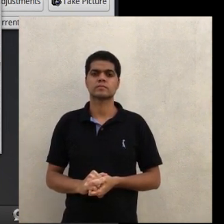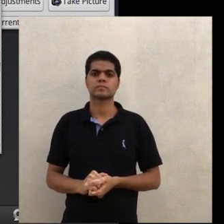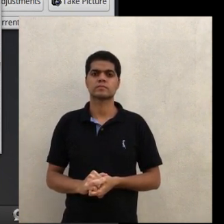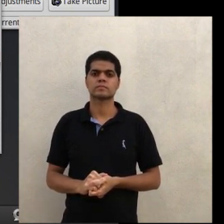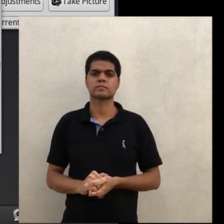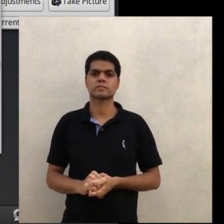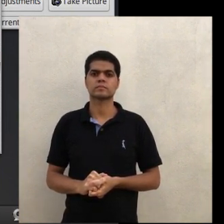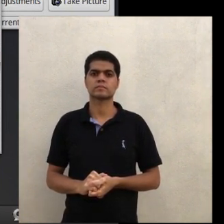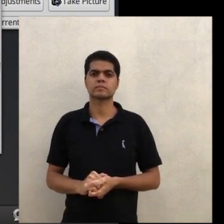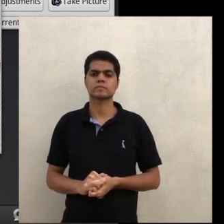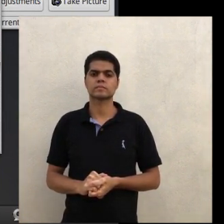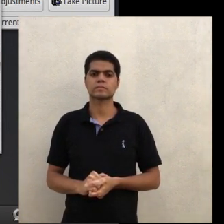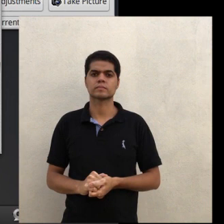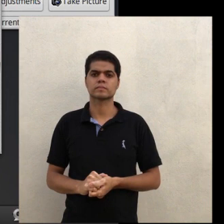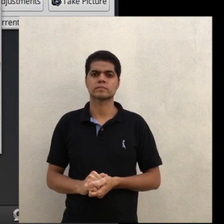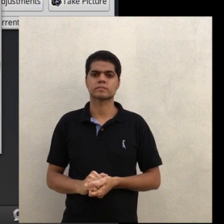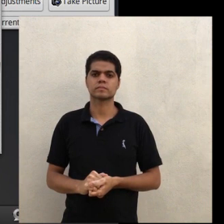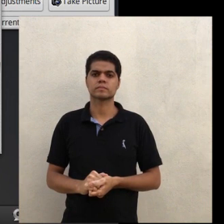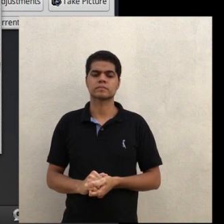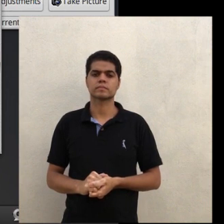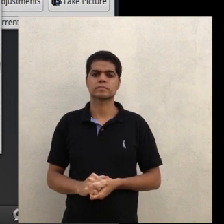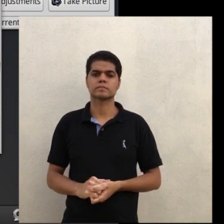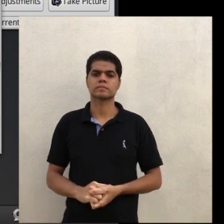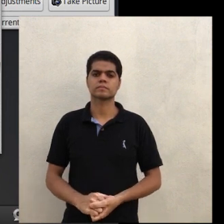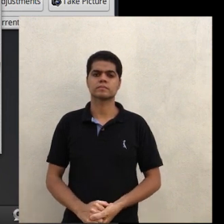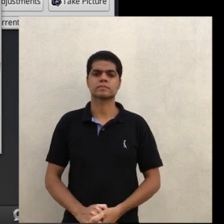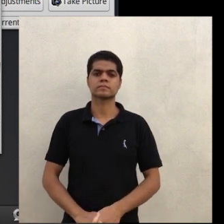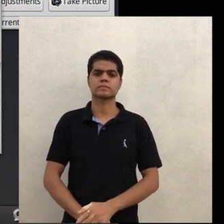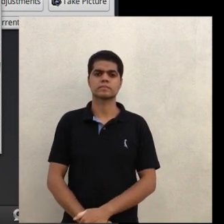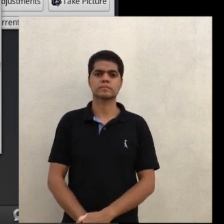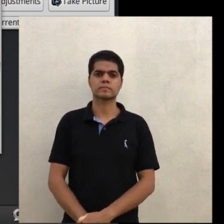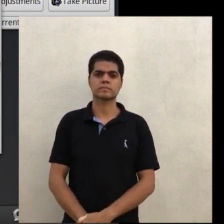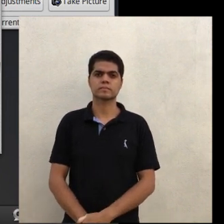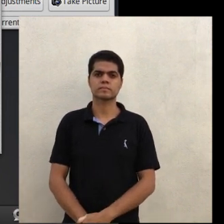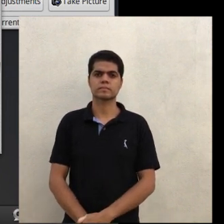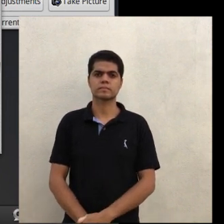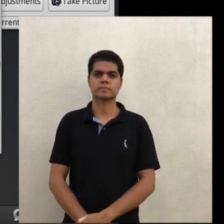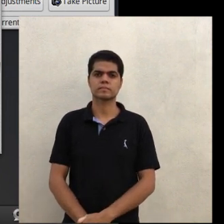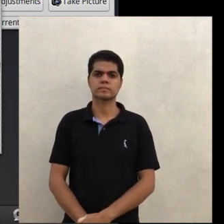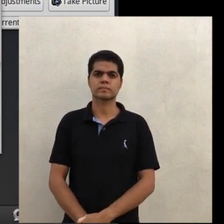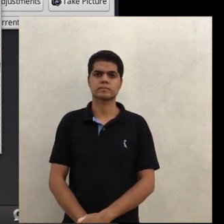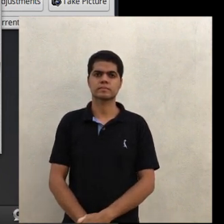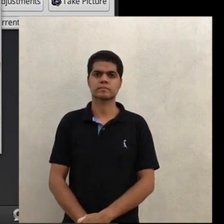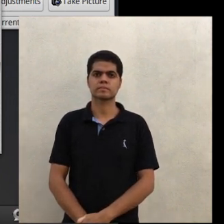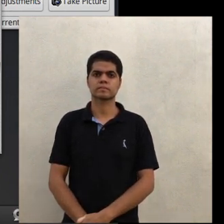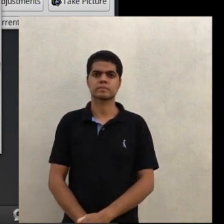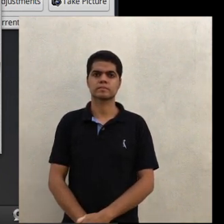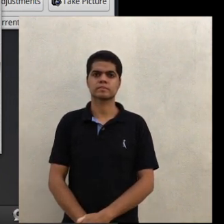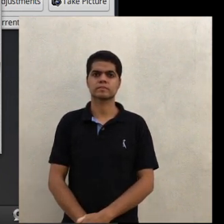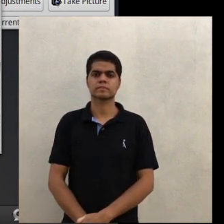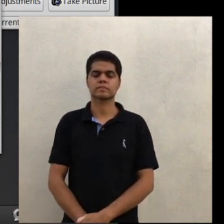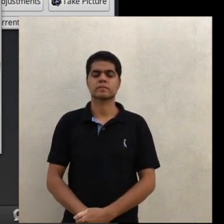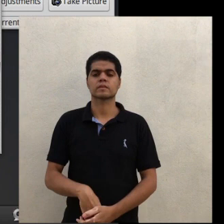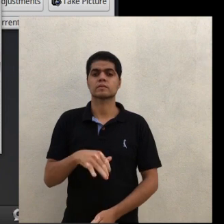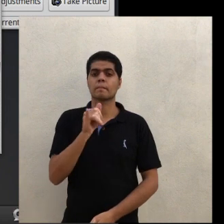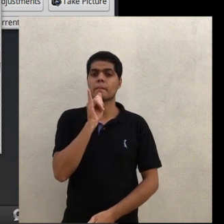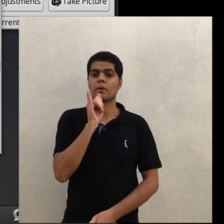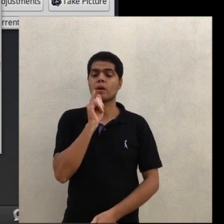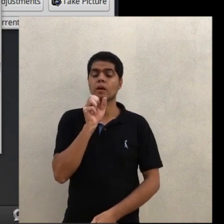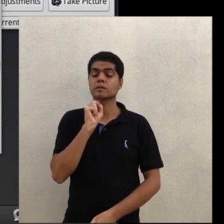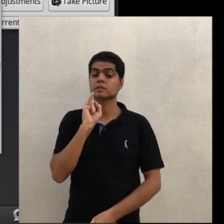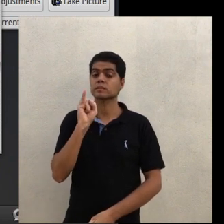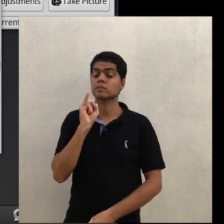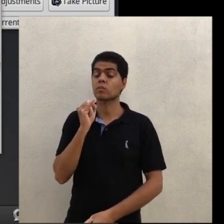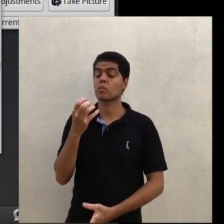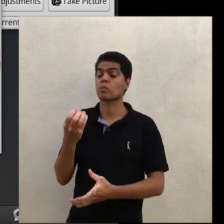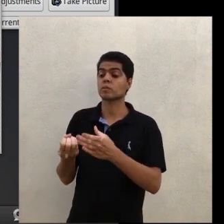JFuzzy Logic, quando eu quero criar esse conjunto experiência, né, eu vou usar primeiro